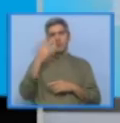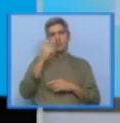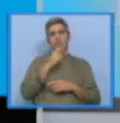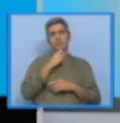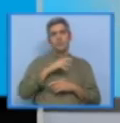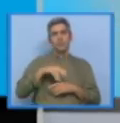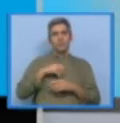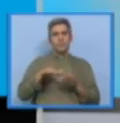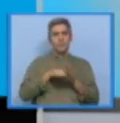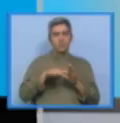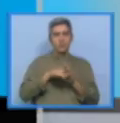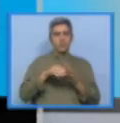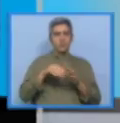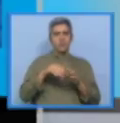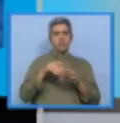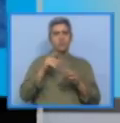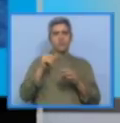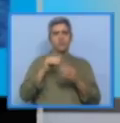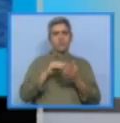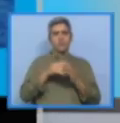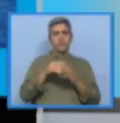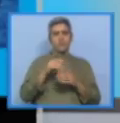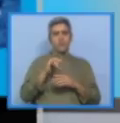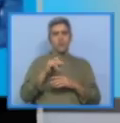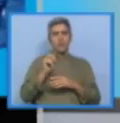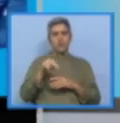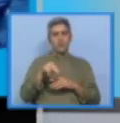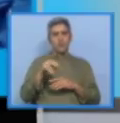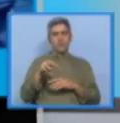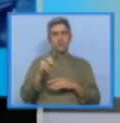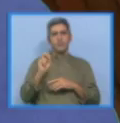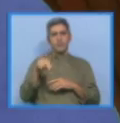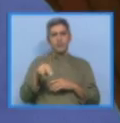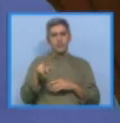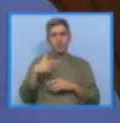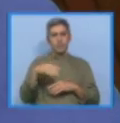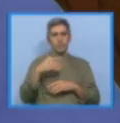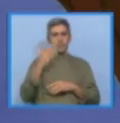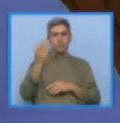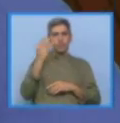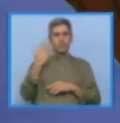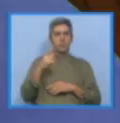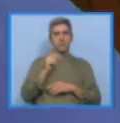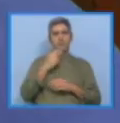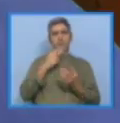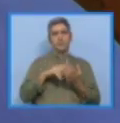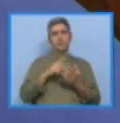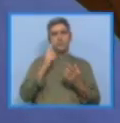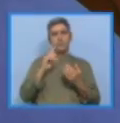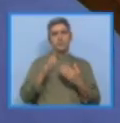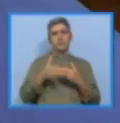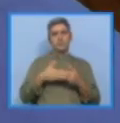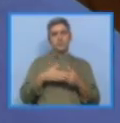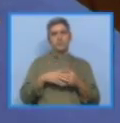no mundo a participar na prova do Ironman. E depois, na verdade, um encerramento que